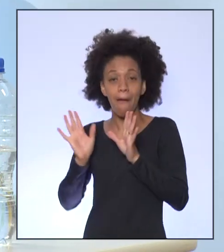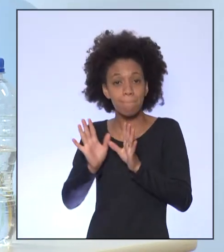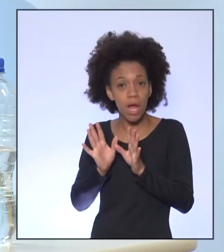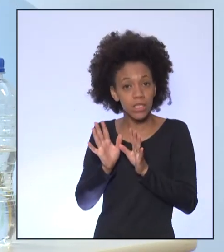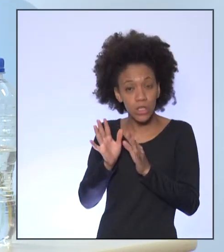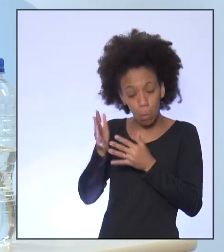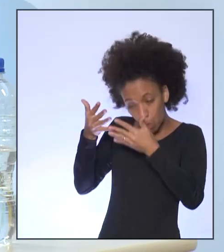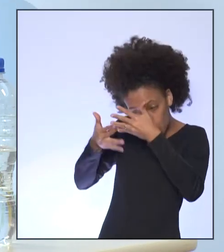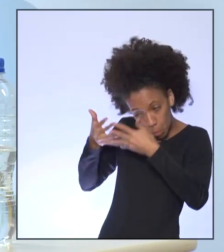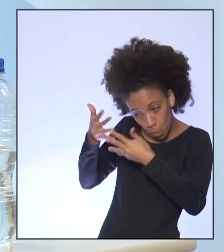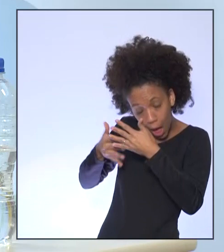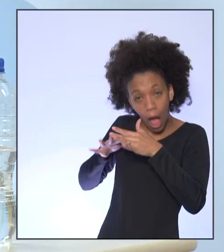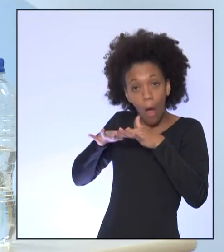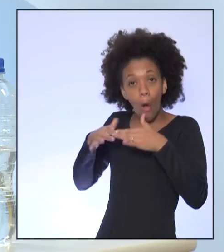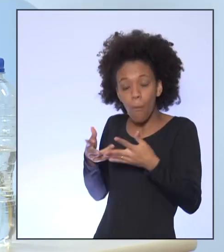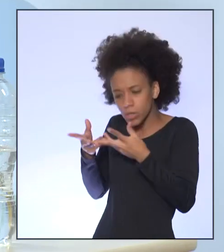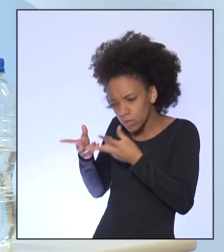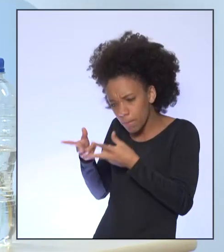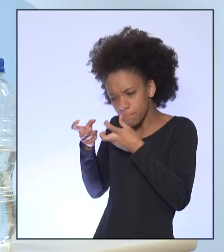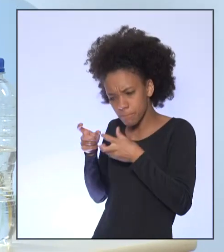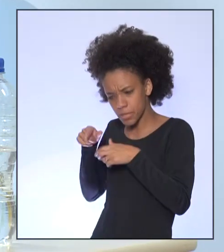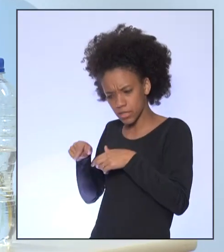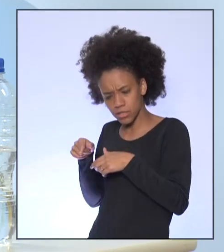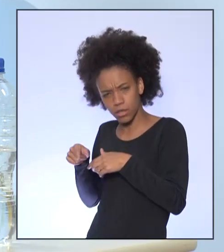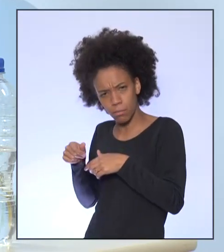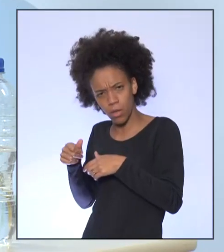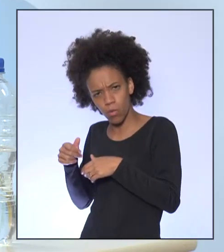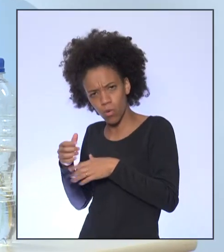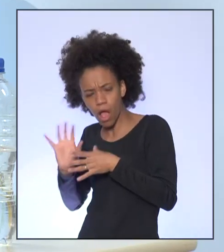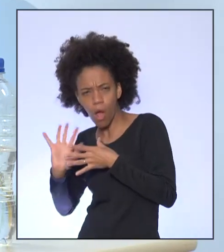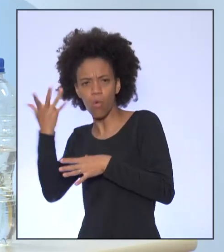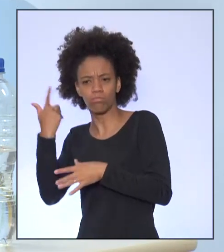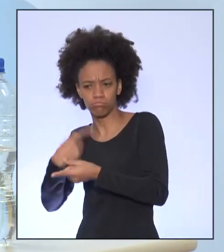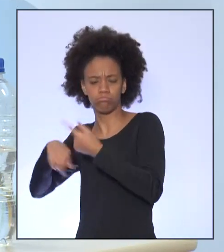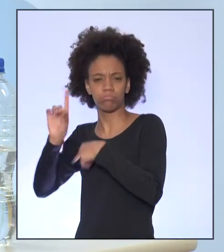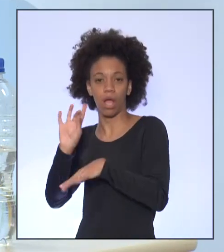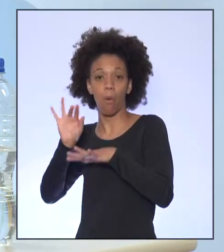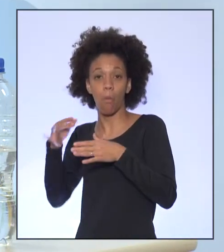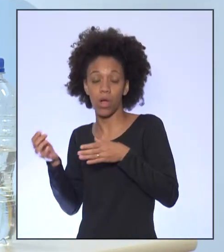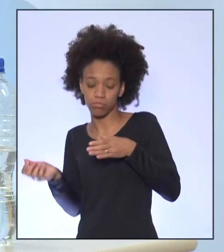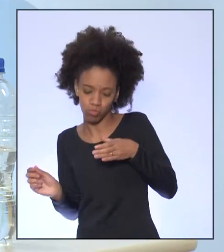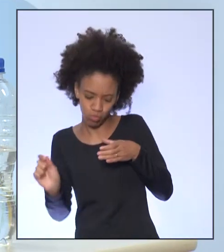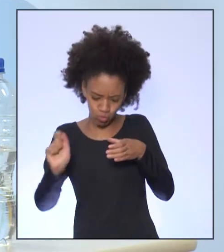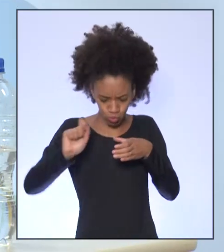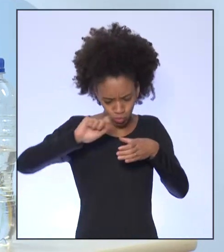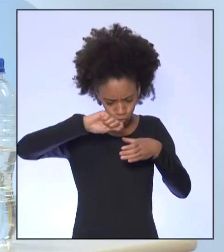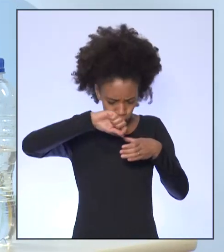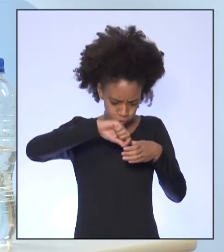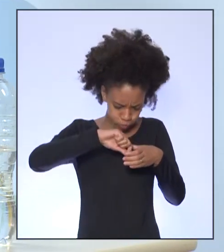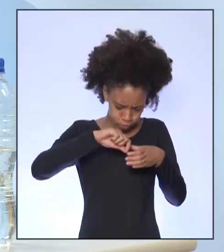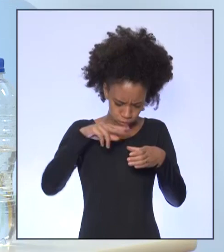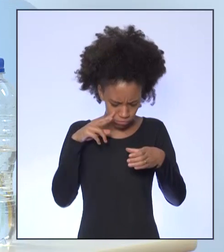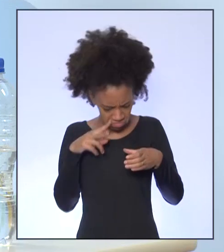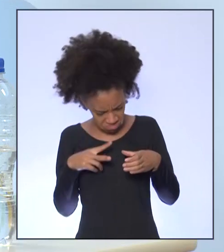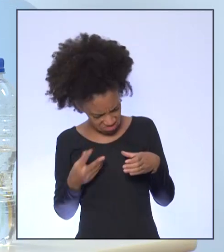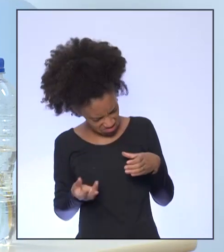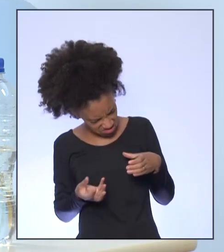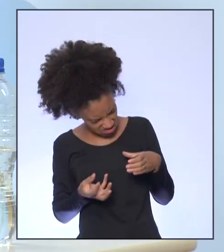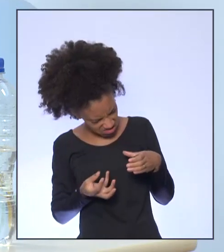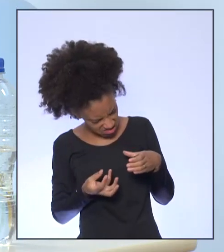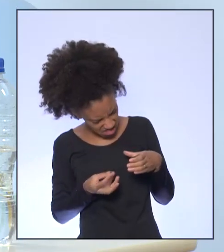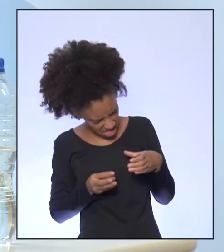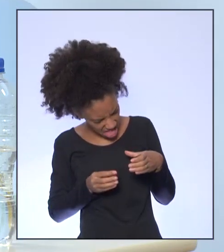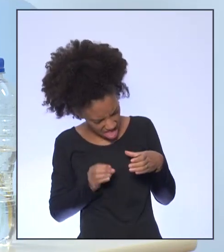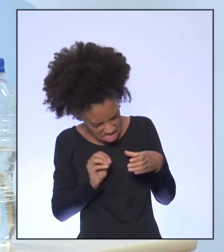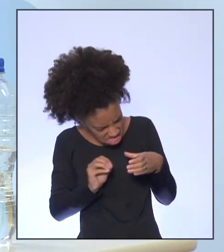ver. Quando eu vou perceber que essa reação aconteceu? Quando eu colocar minha água oxigenada e eu perceber que ela não está mais